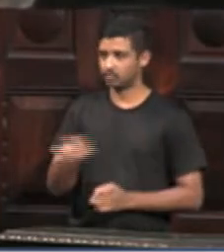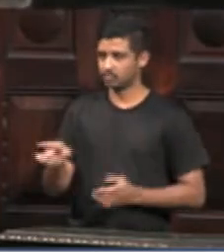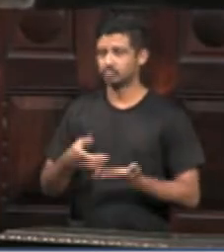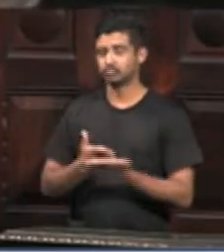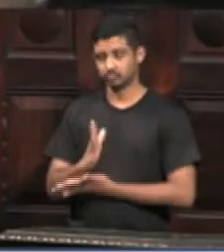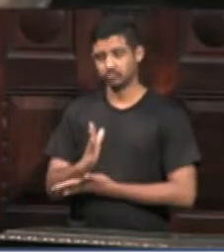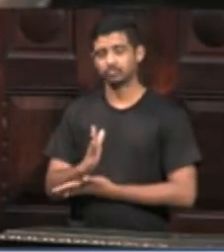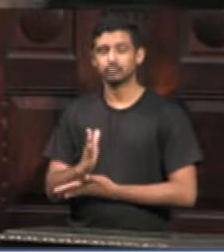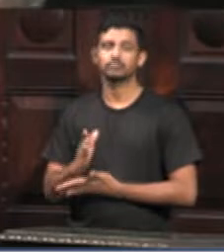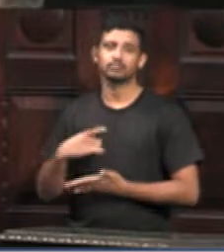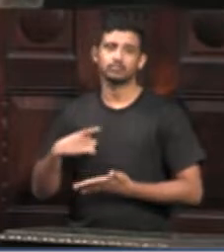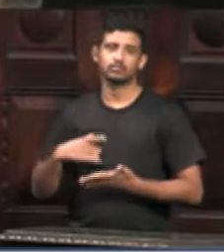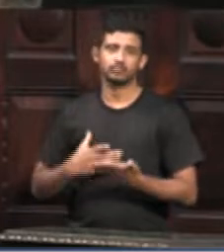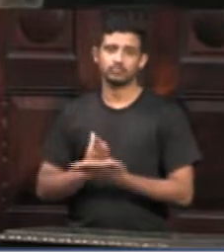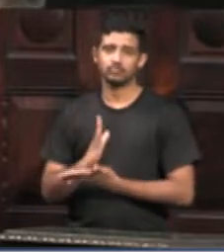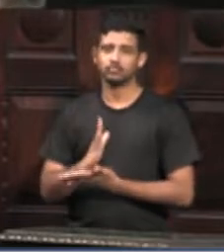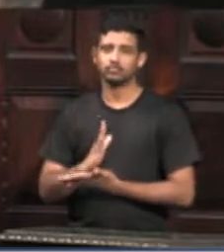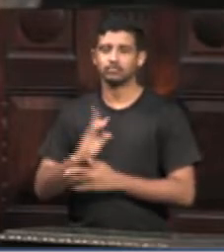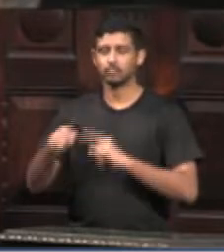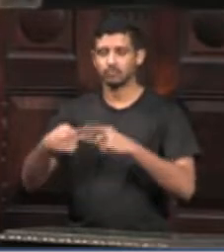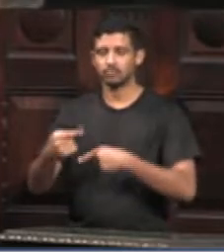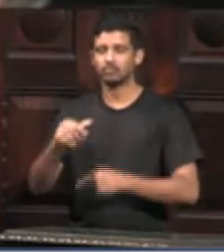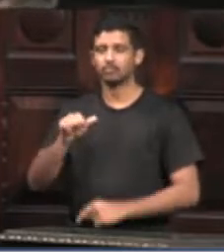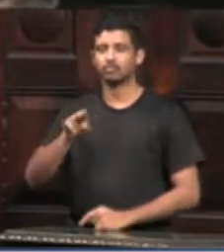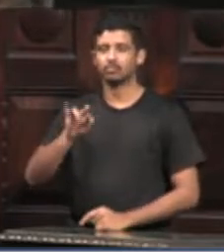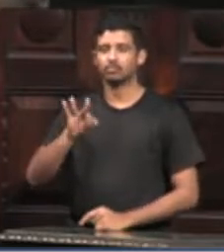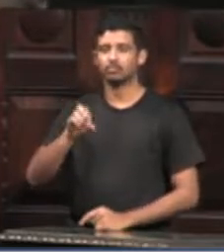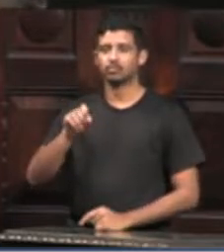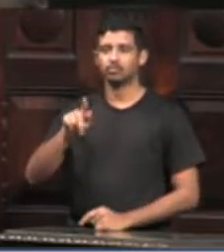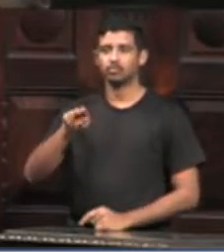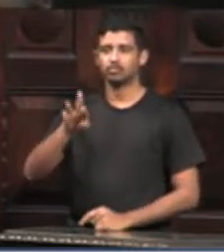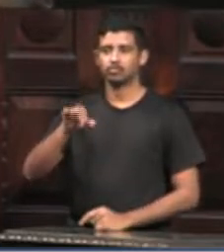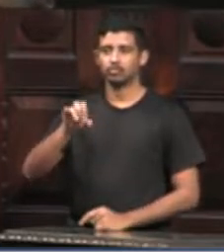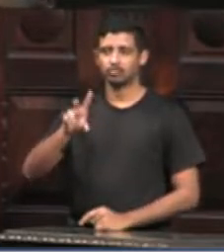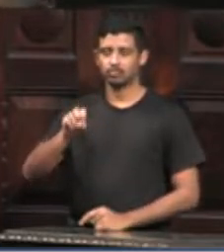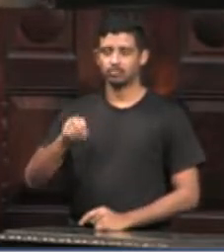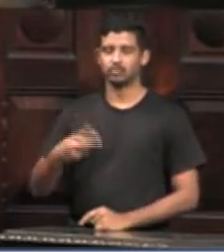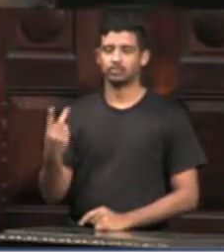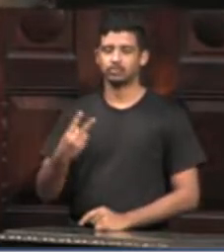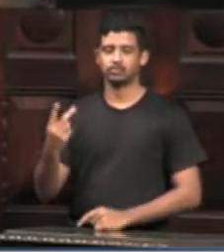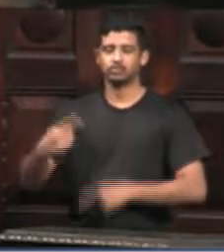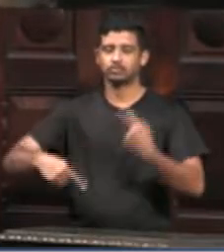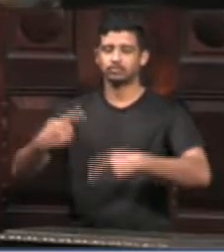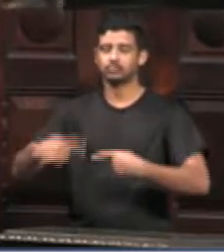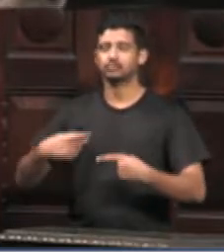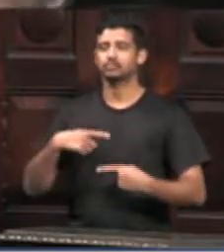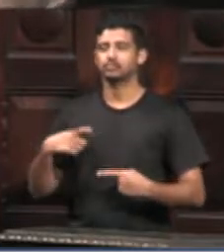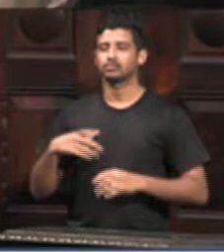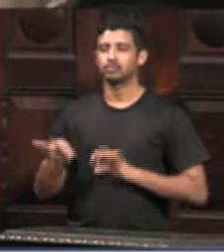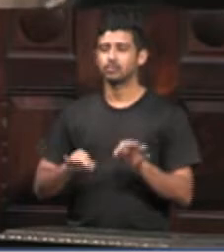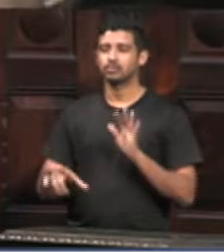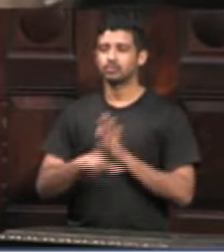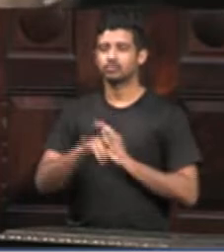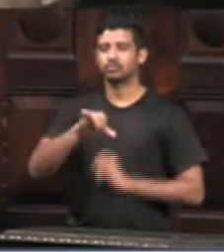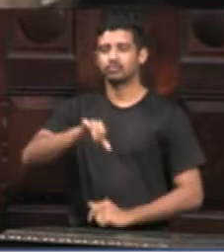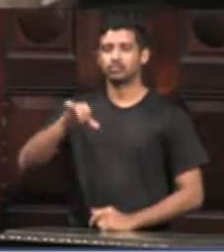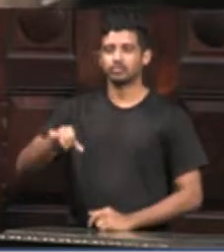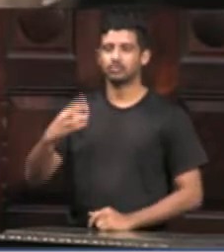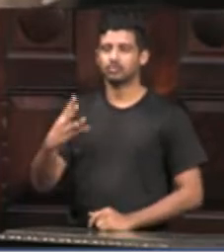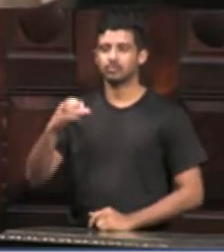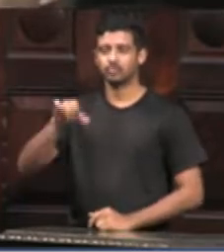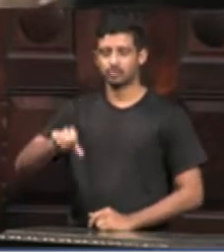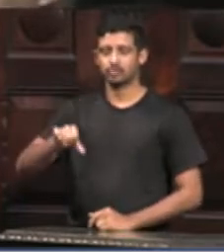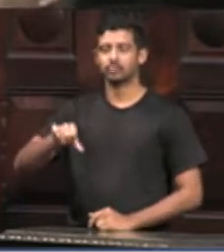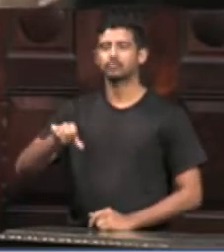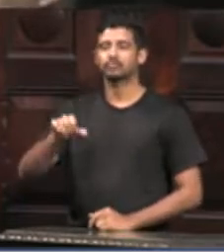comissão, aprovado, vai a autógrafo. Em segunda discussão, redação do vencido, projeto de lei 994-A de